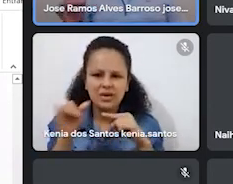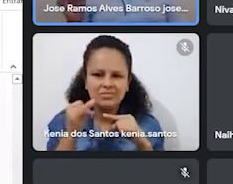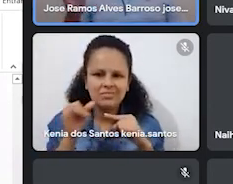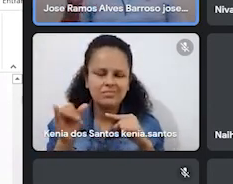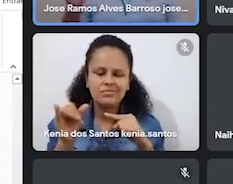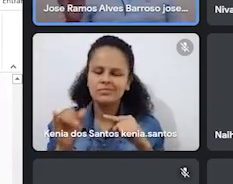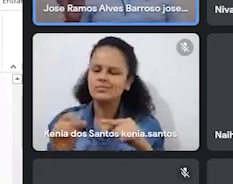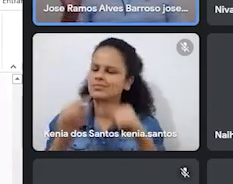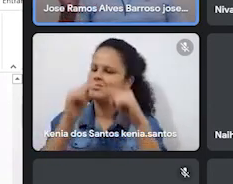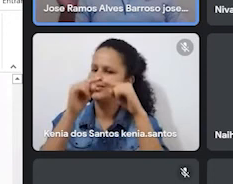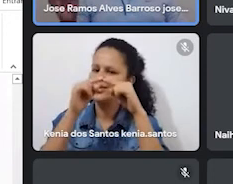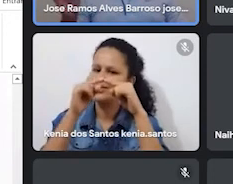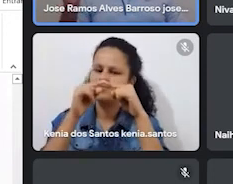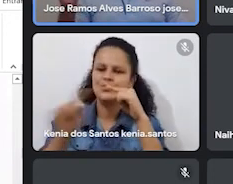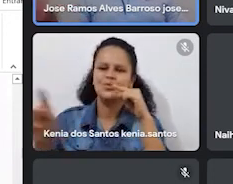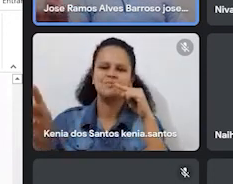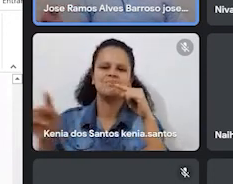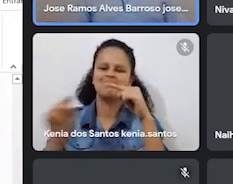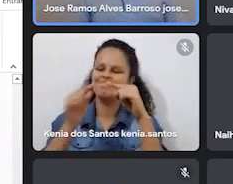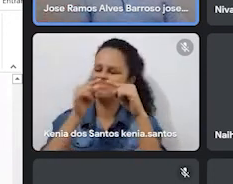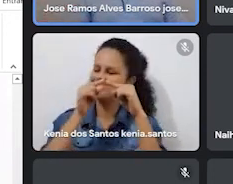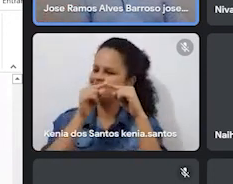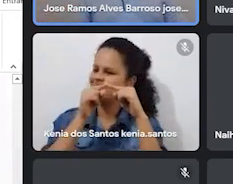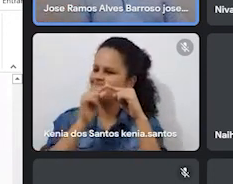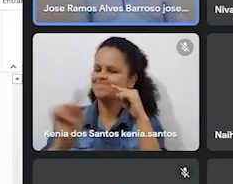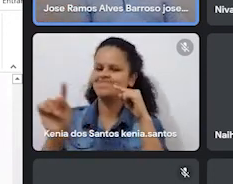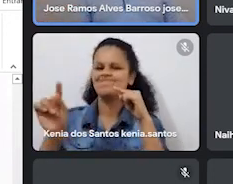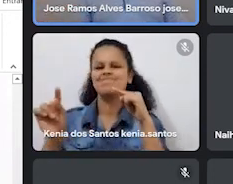Eletricidade não aceita jeito técnico.